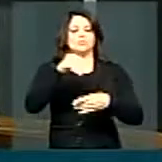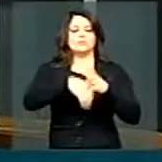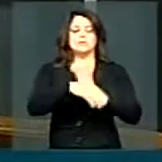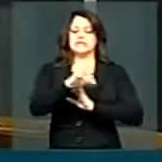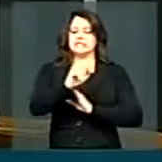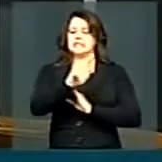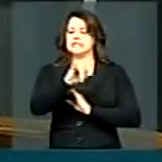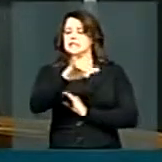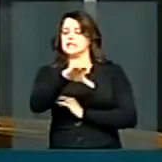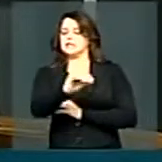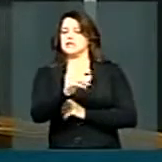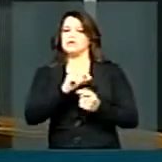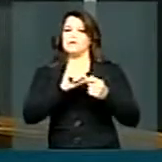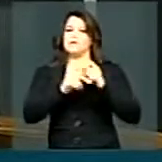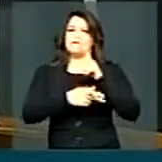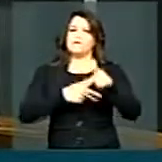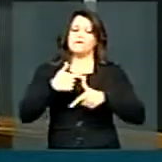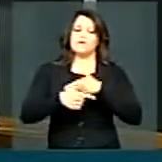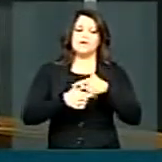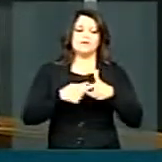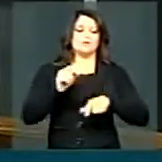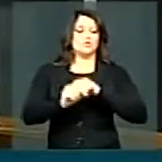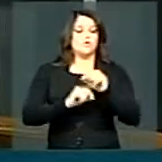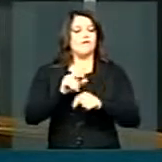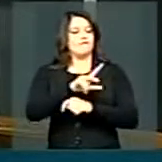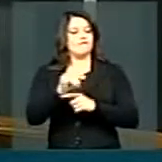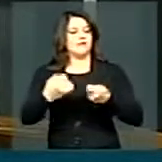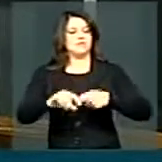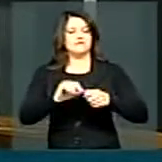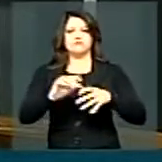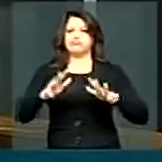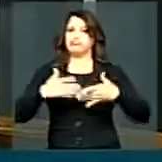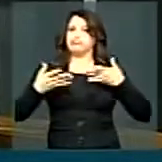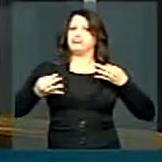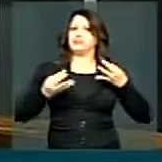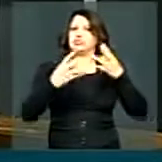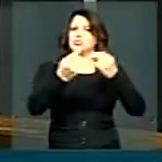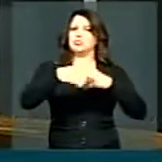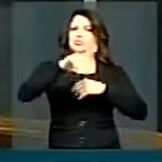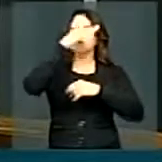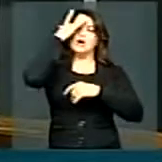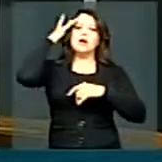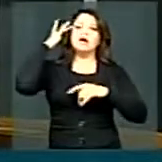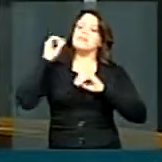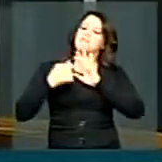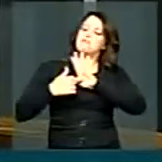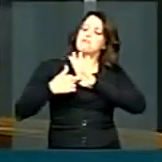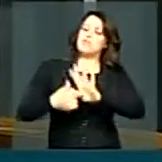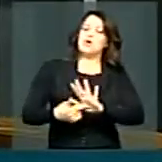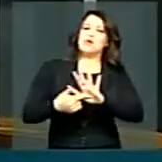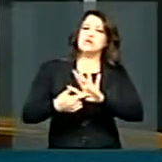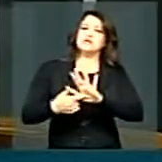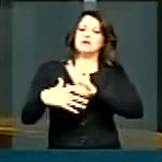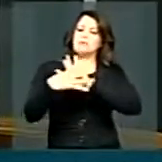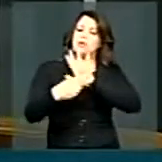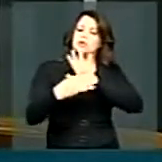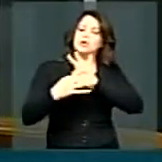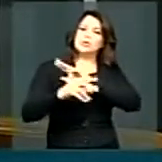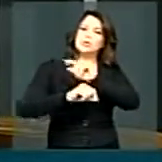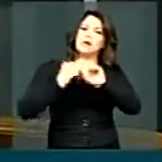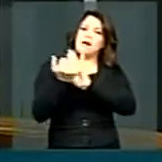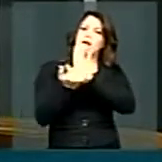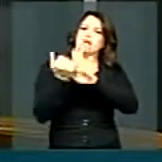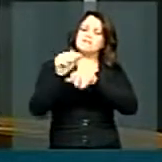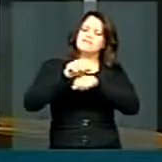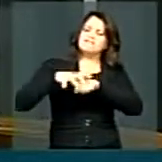Sérgio consubstanciou e que deve ser exaltado e ovacionado para que sirva de paradigma e alento moral